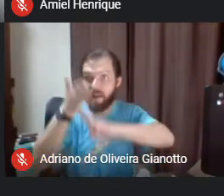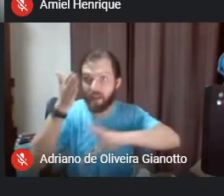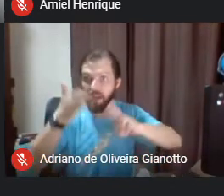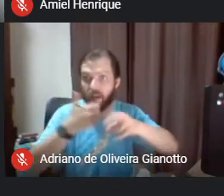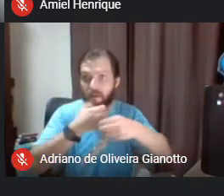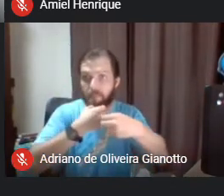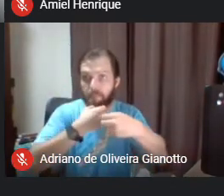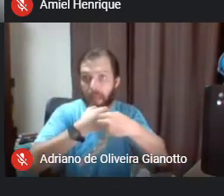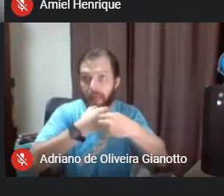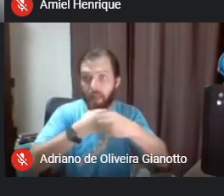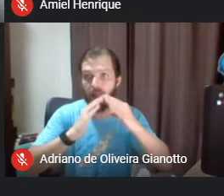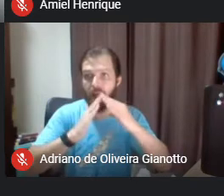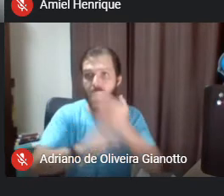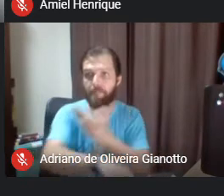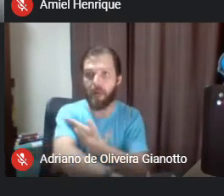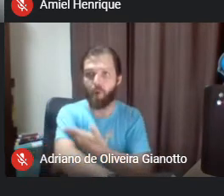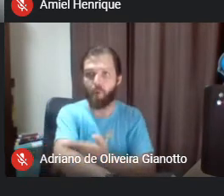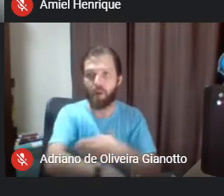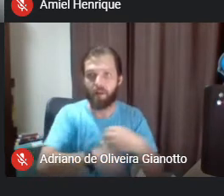universidade.